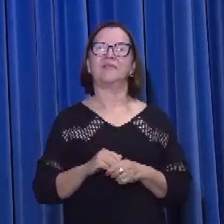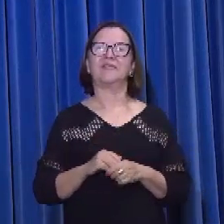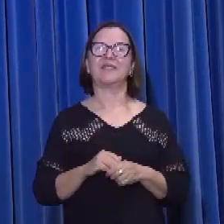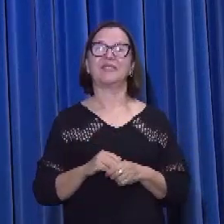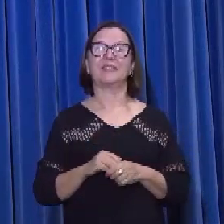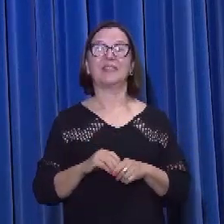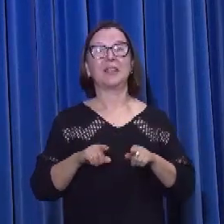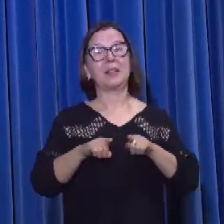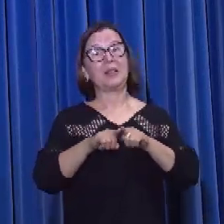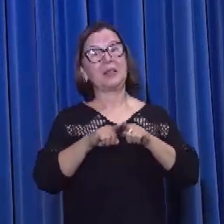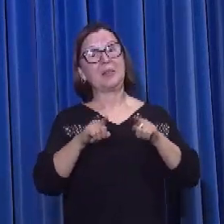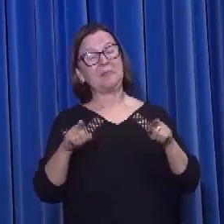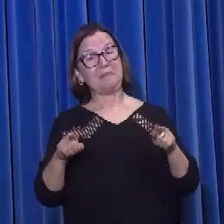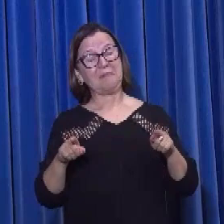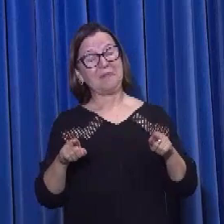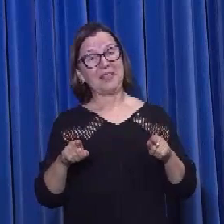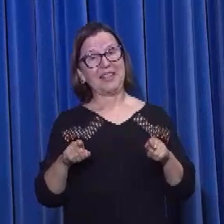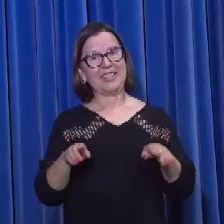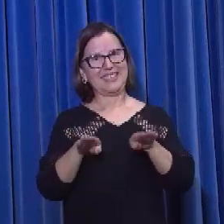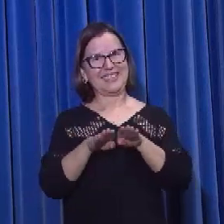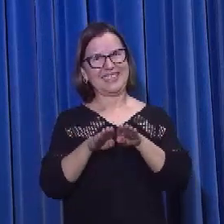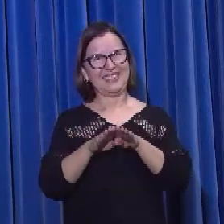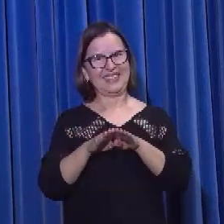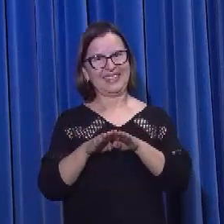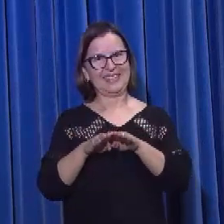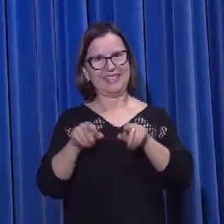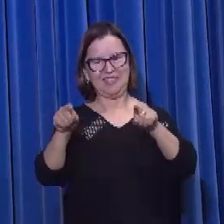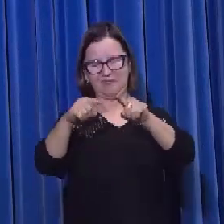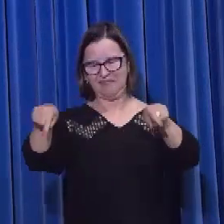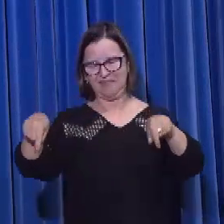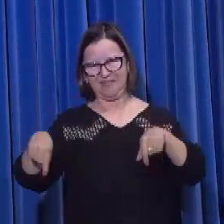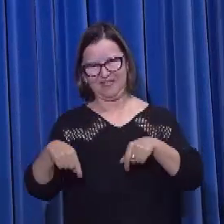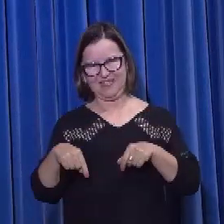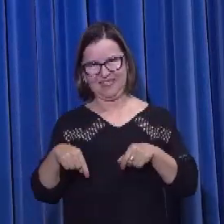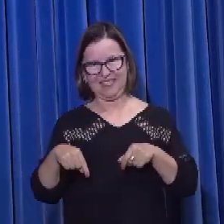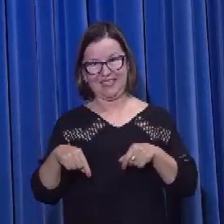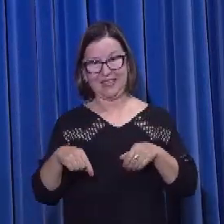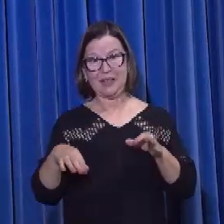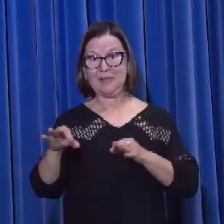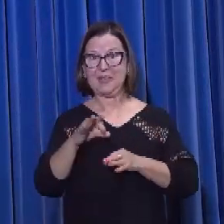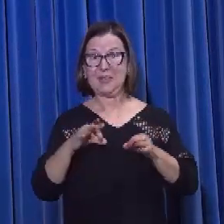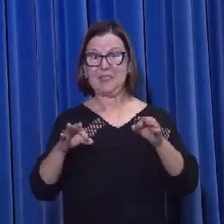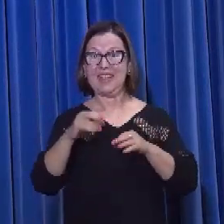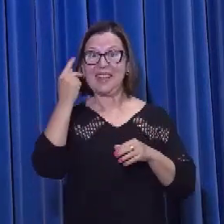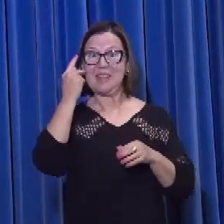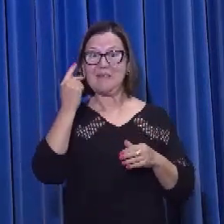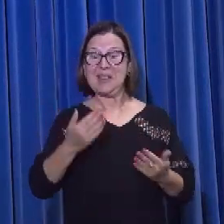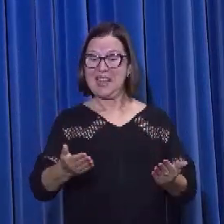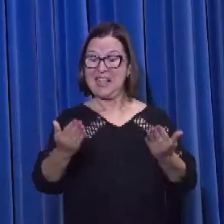por outro lado, havia um terreno que estava preparado para receber a semente.